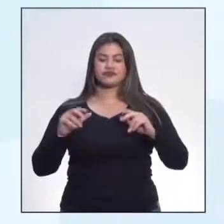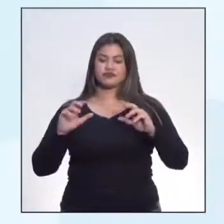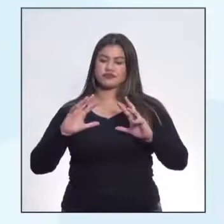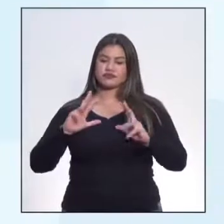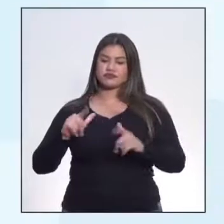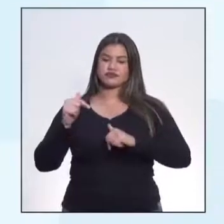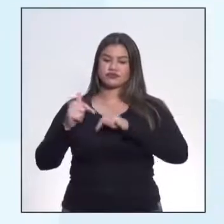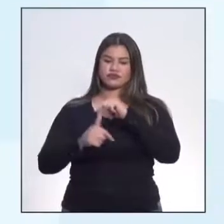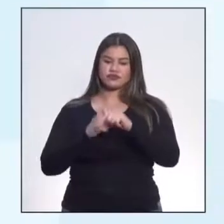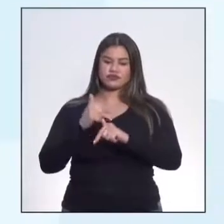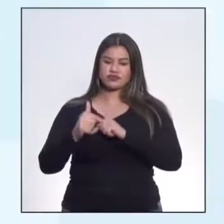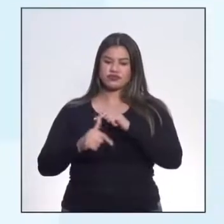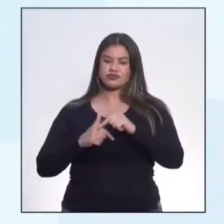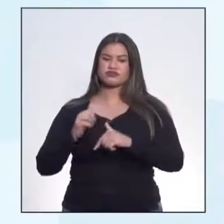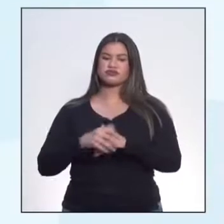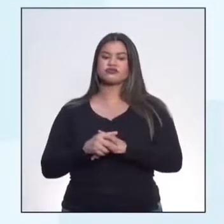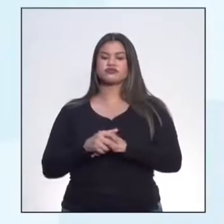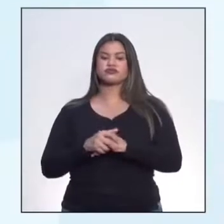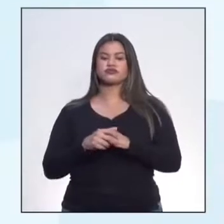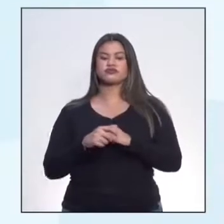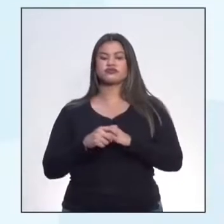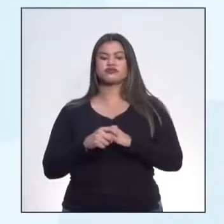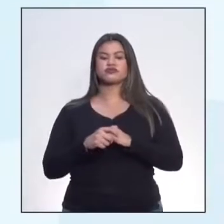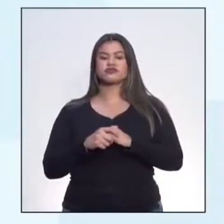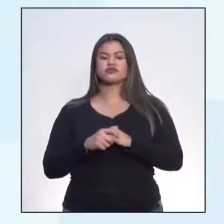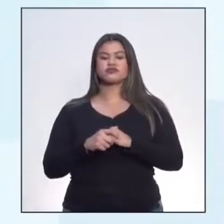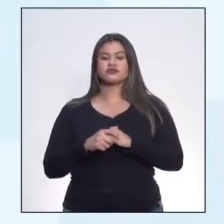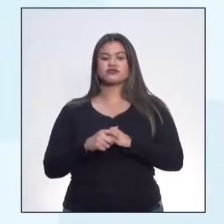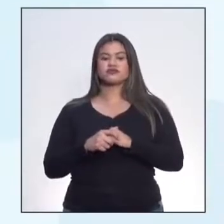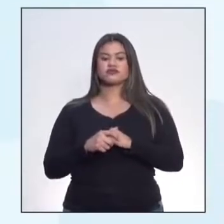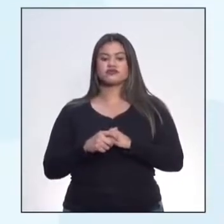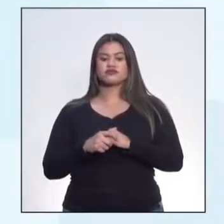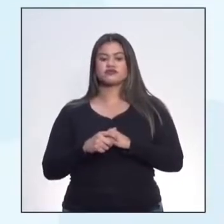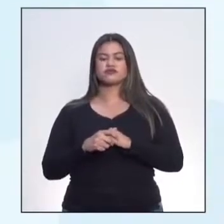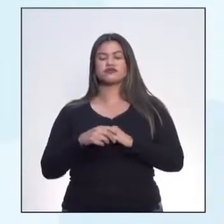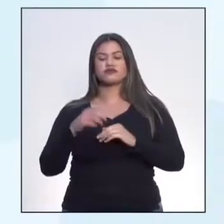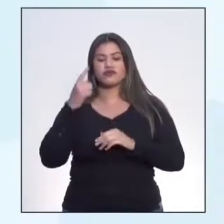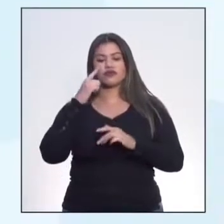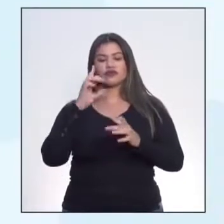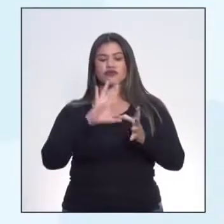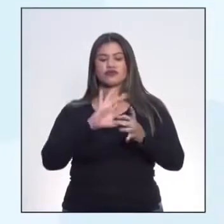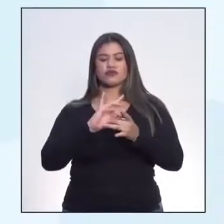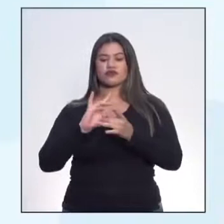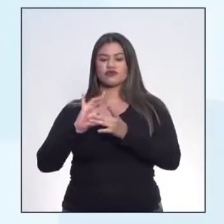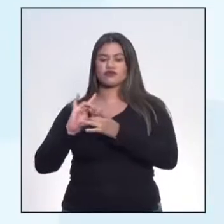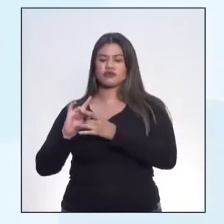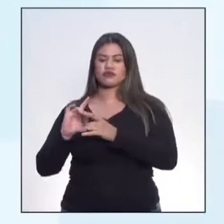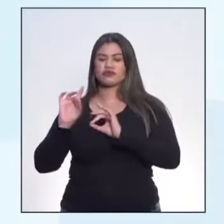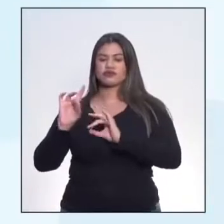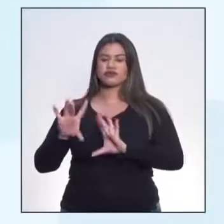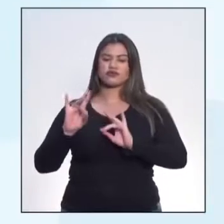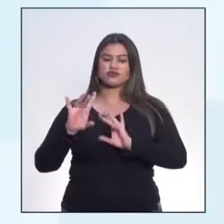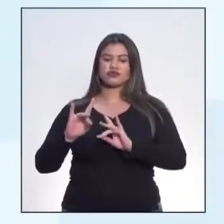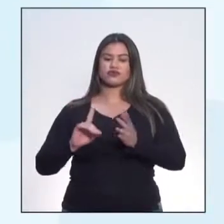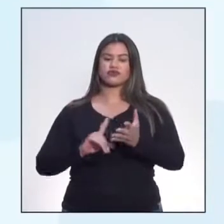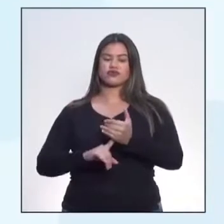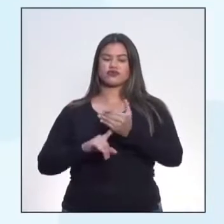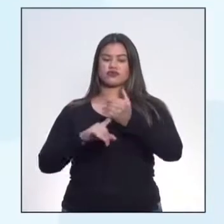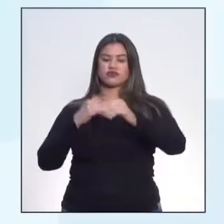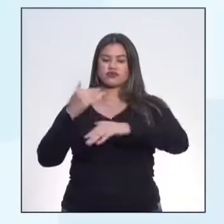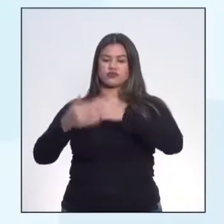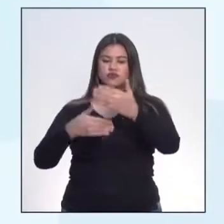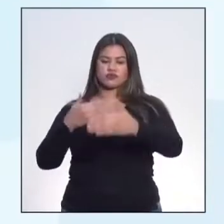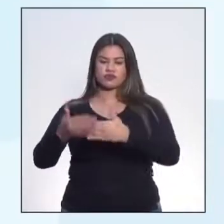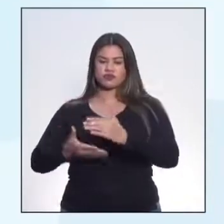Mundo do Trabalho e o objeto de conhecimento são os diferentes contextos e os meios técnico e